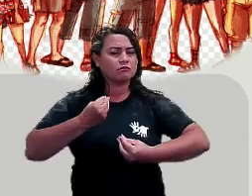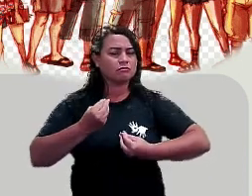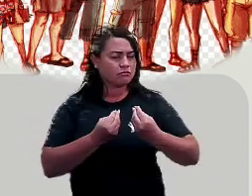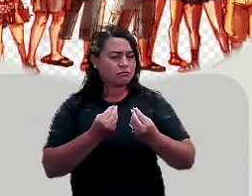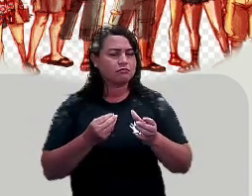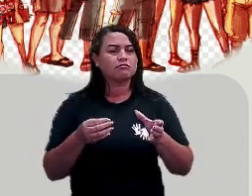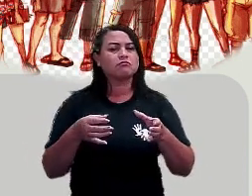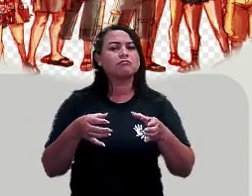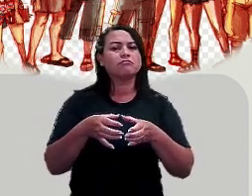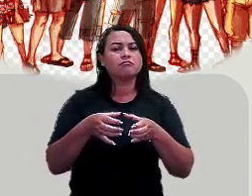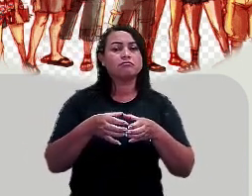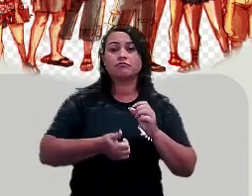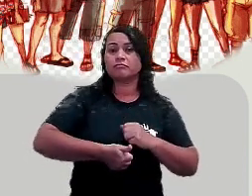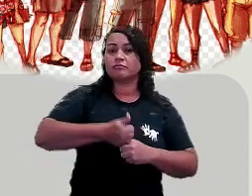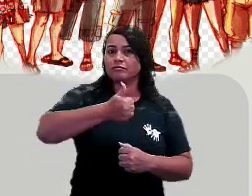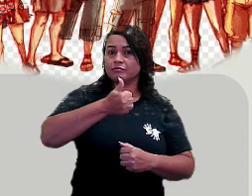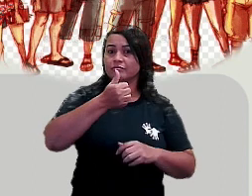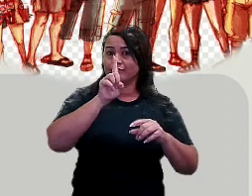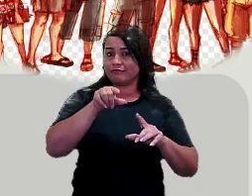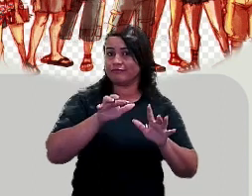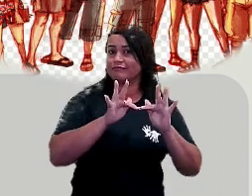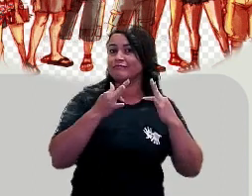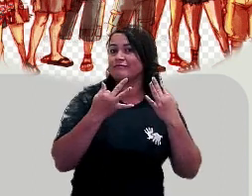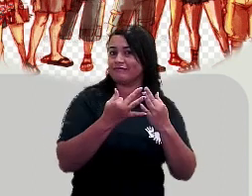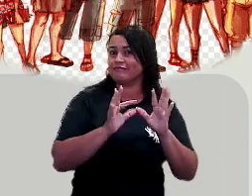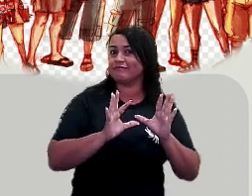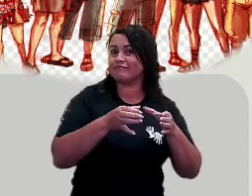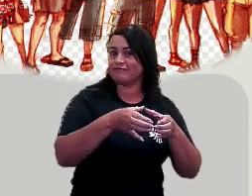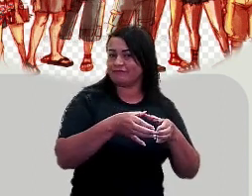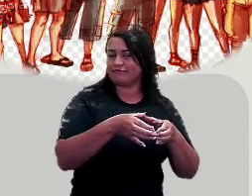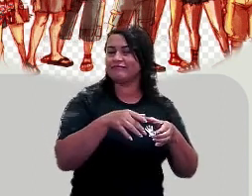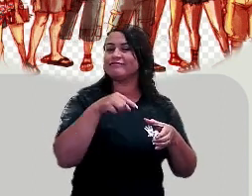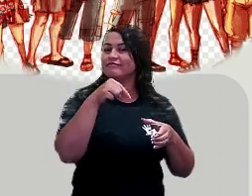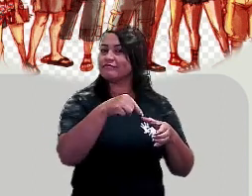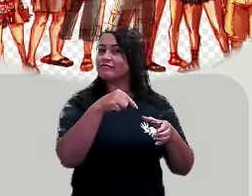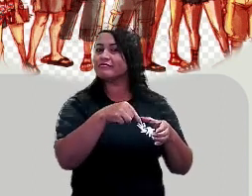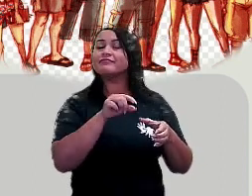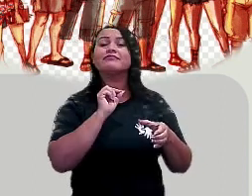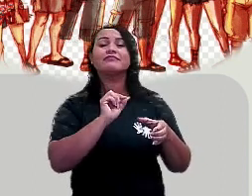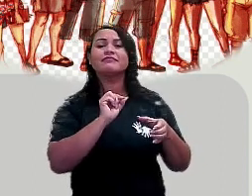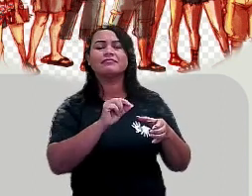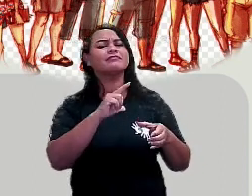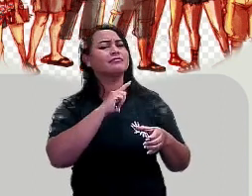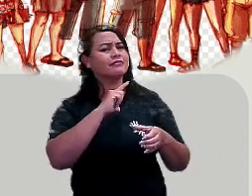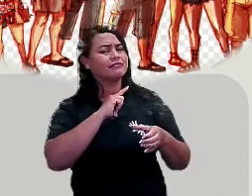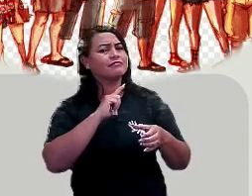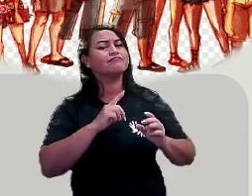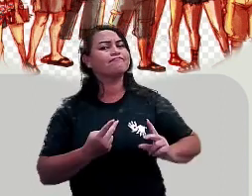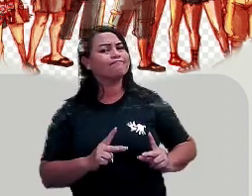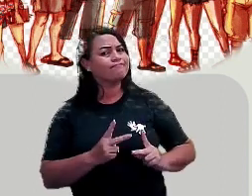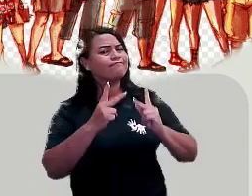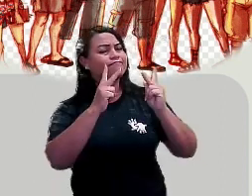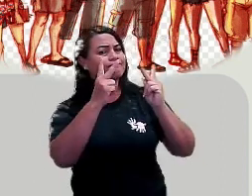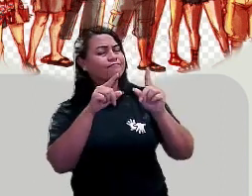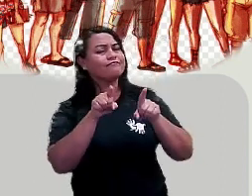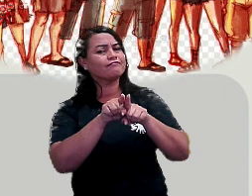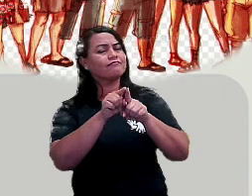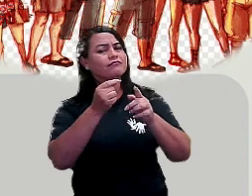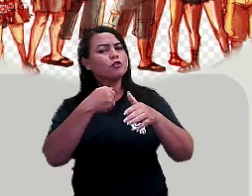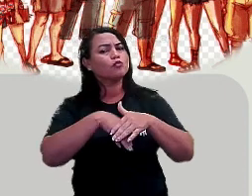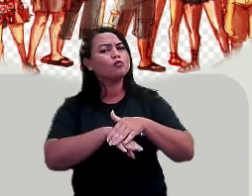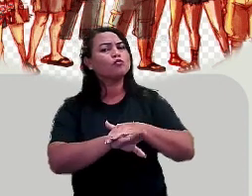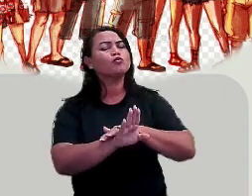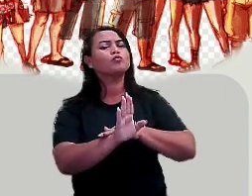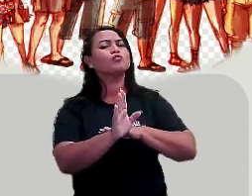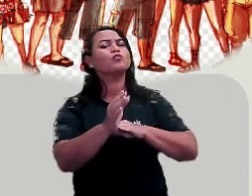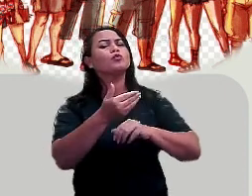estamos inseridos é a nossa família. E a partir dela, nós obtemos valores, hábitos e costumes. A